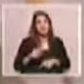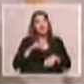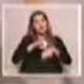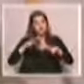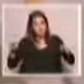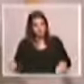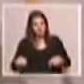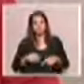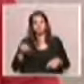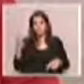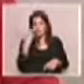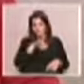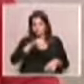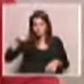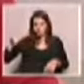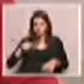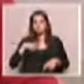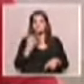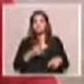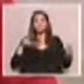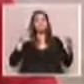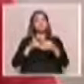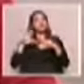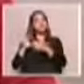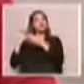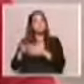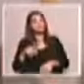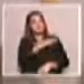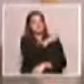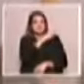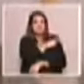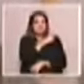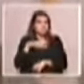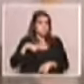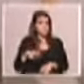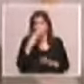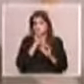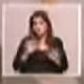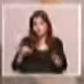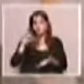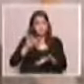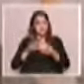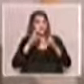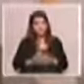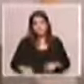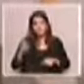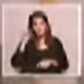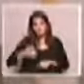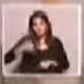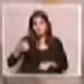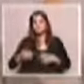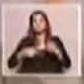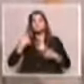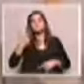de inovação, onde se associa e liga muito às universidades. E temos excelentes universidades em Portugal e centros de investigação fundamental. E por outro